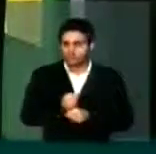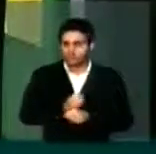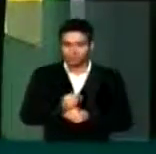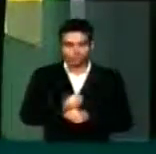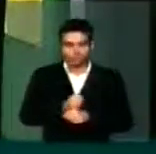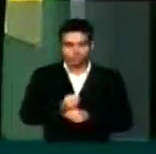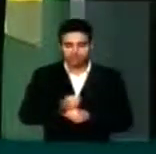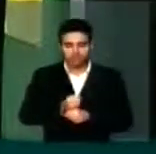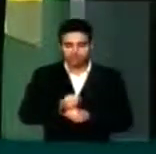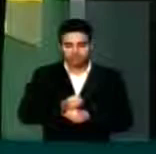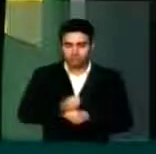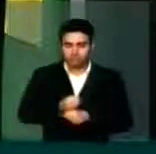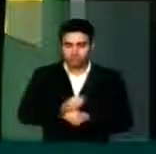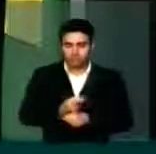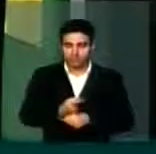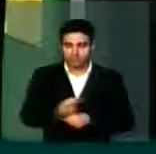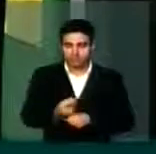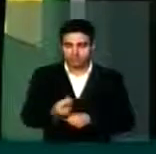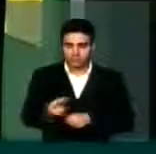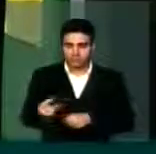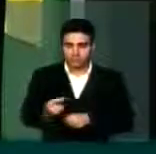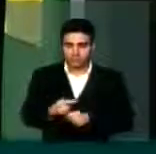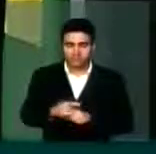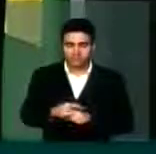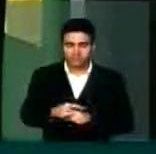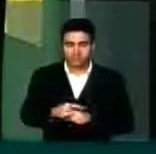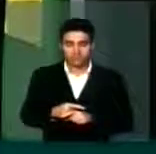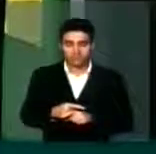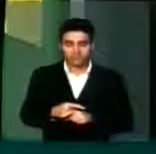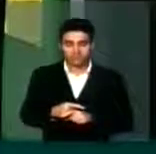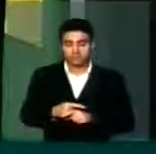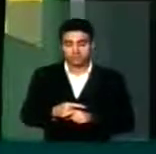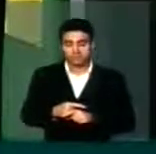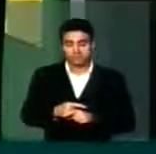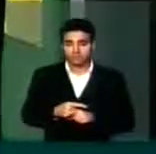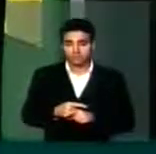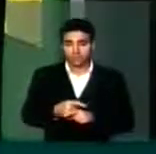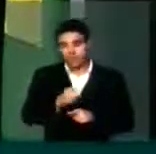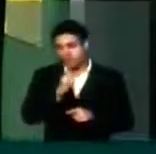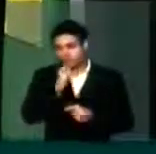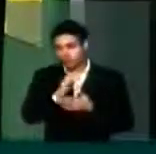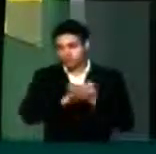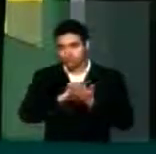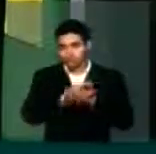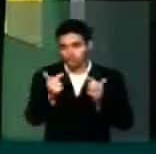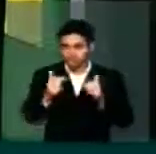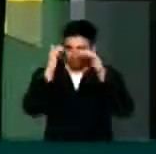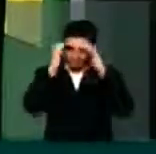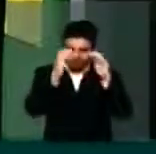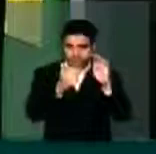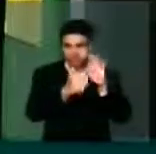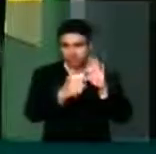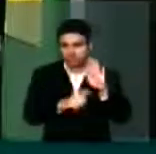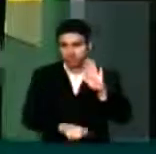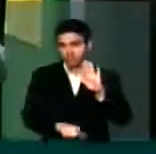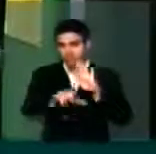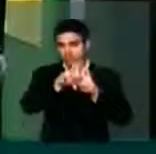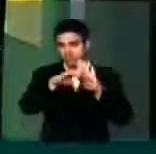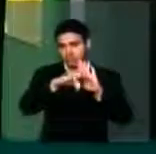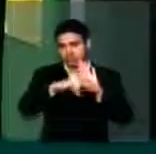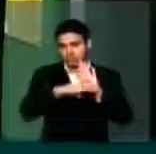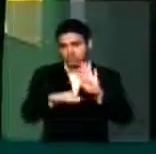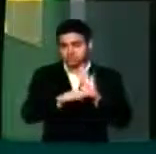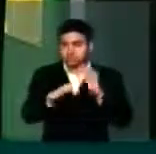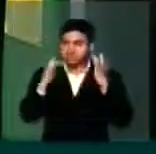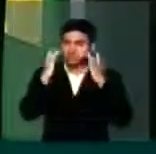e décadas não eram e alguns ainda não são cumpridos. Eu não sei se 20